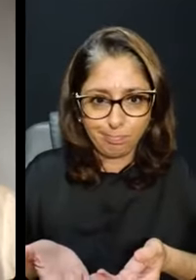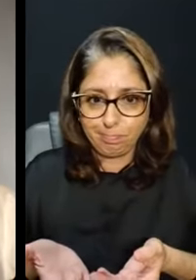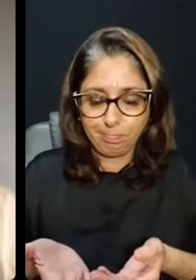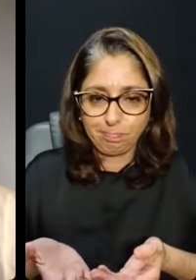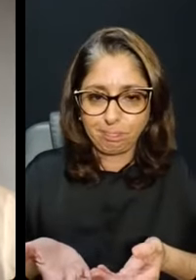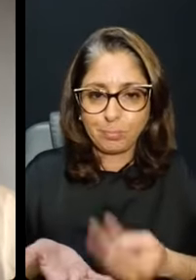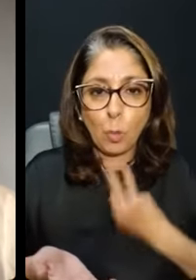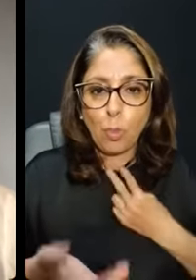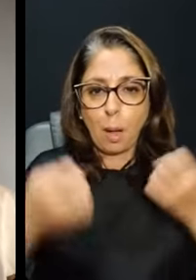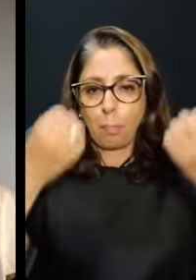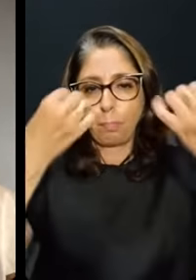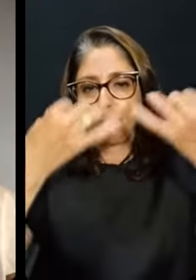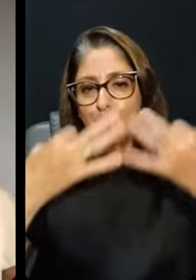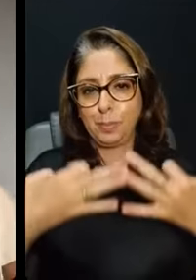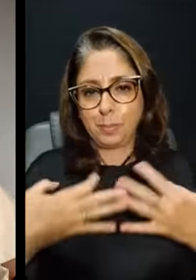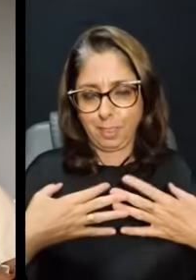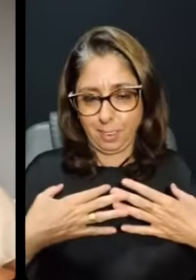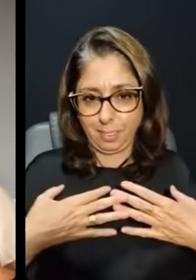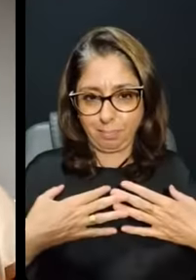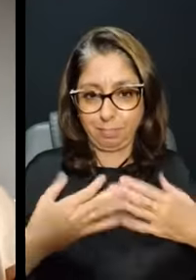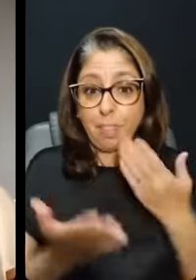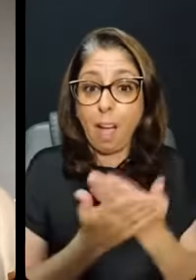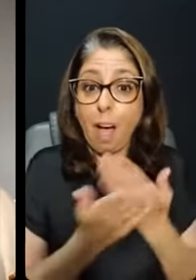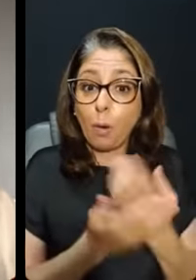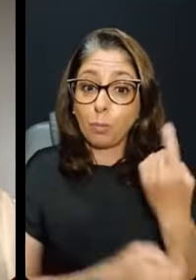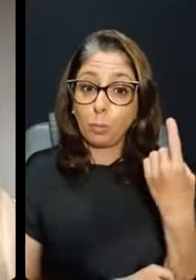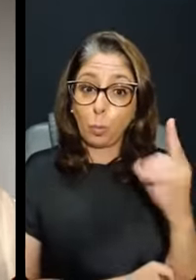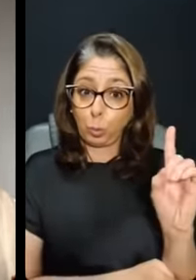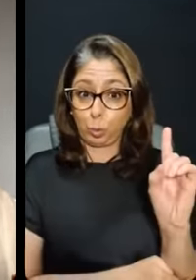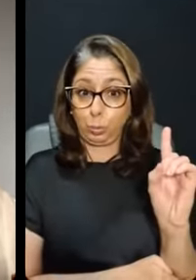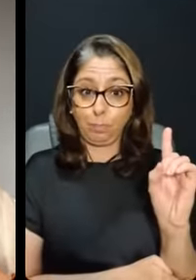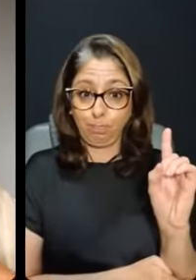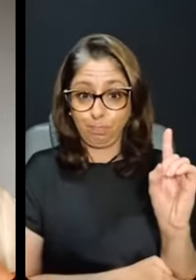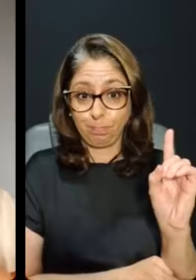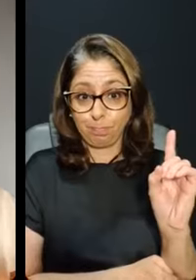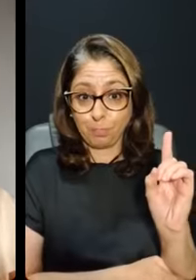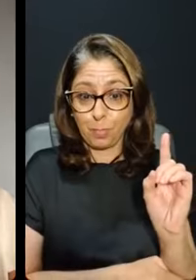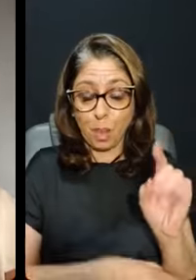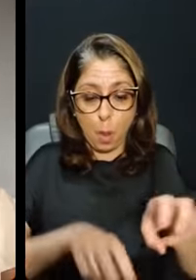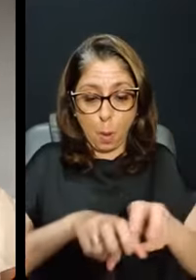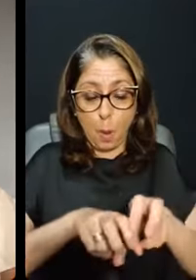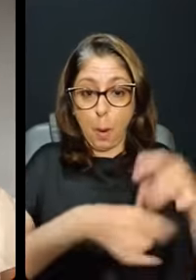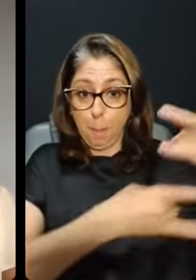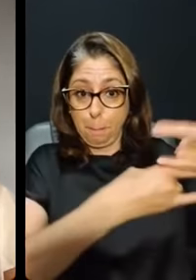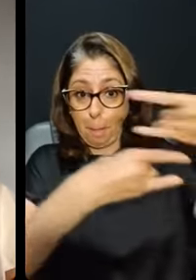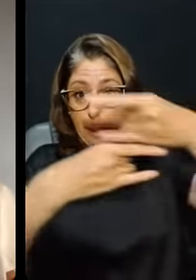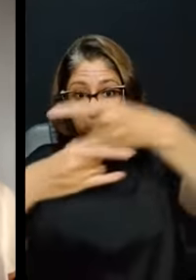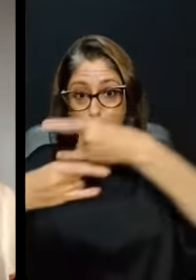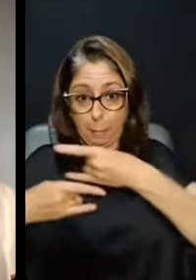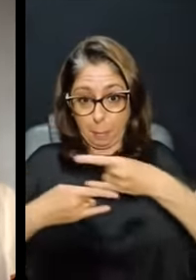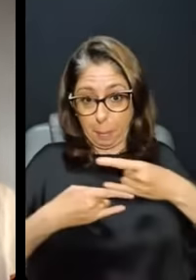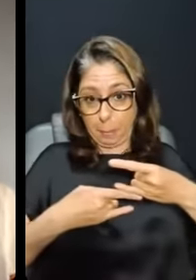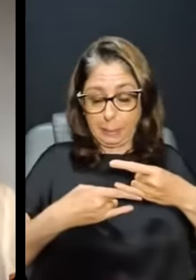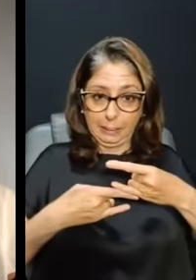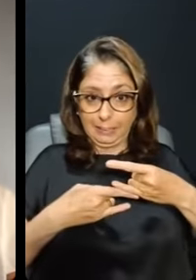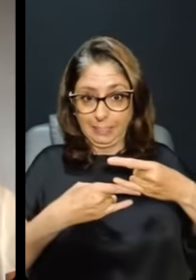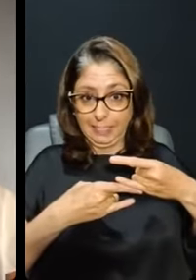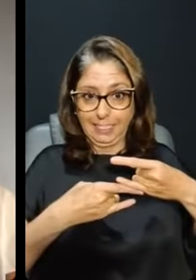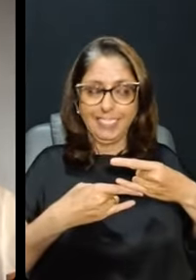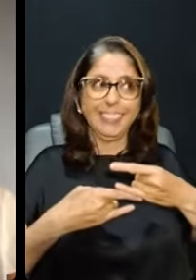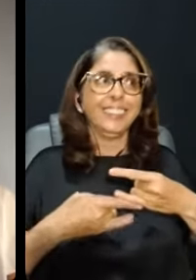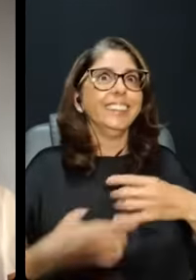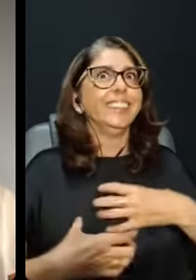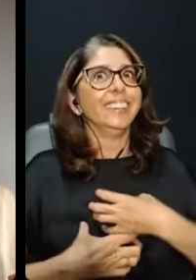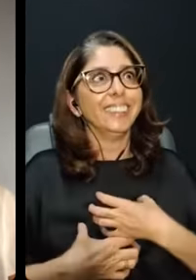última aula, tá todo mundo ali super emocionado, tá todo mundo, sabe, porque passou por um processo realmente de